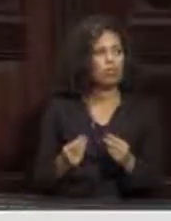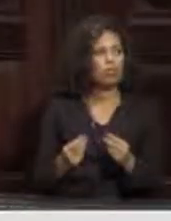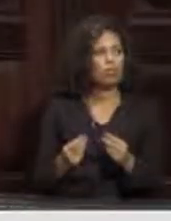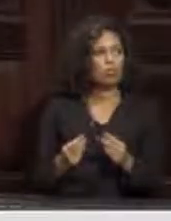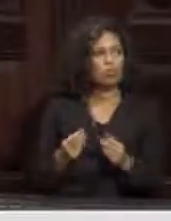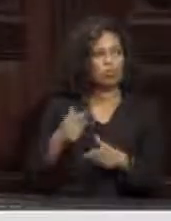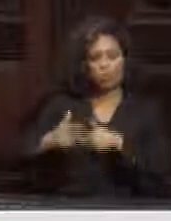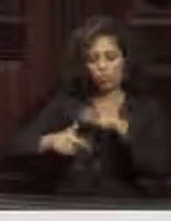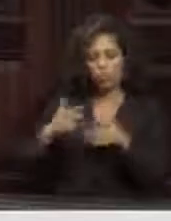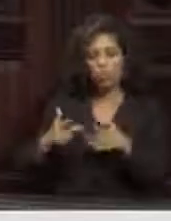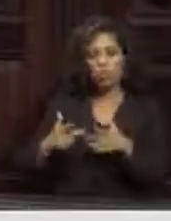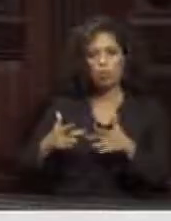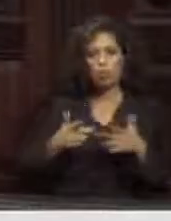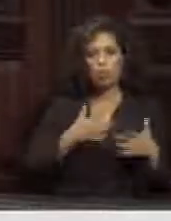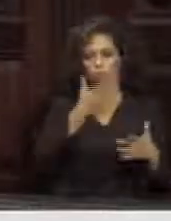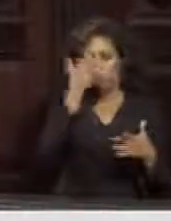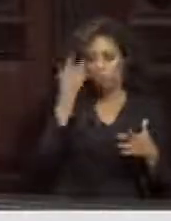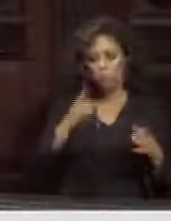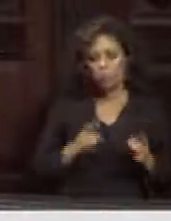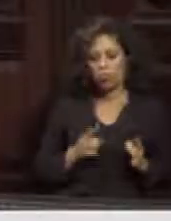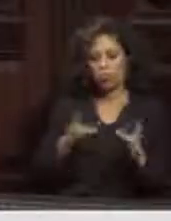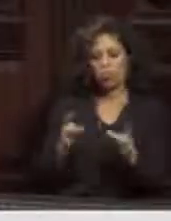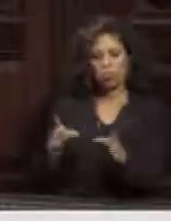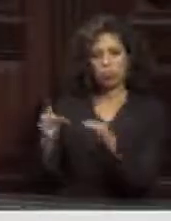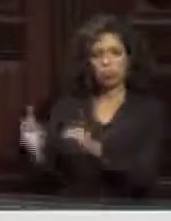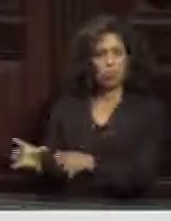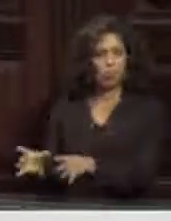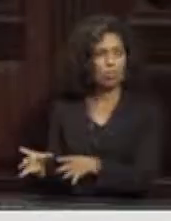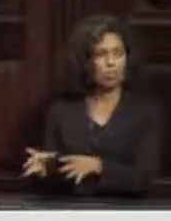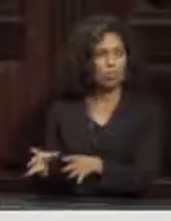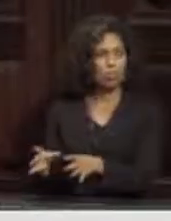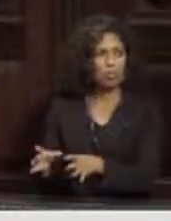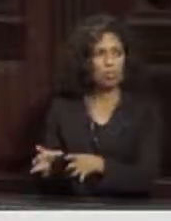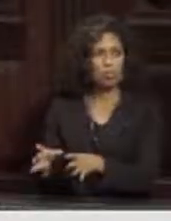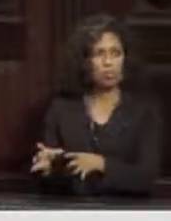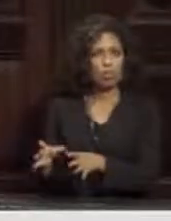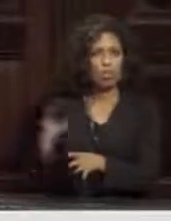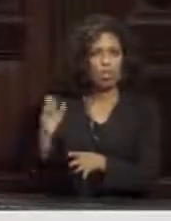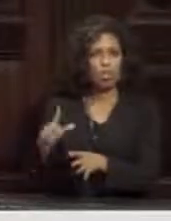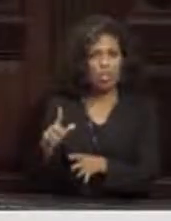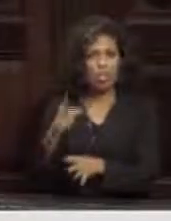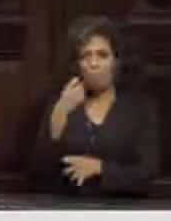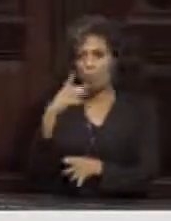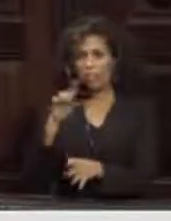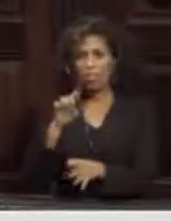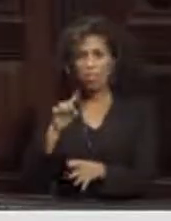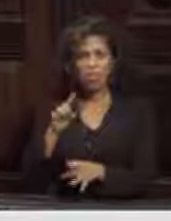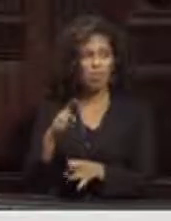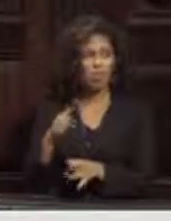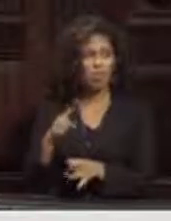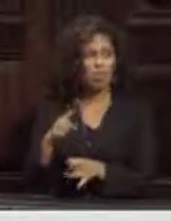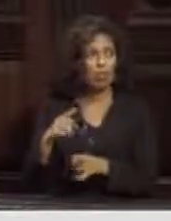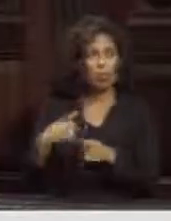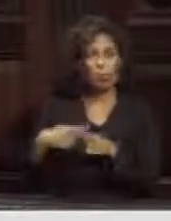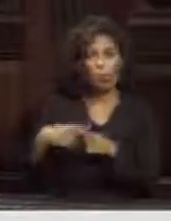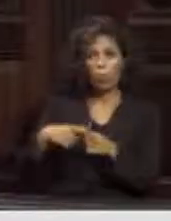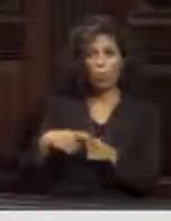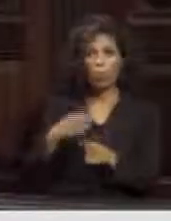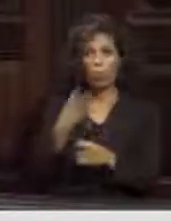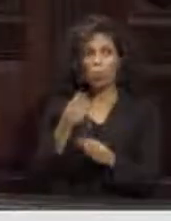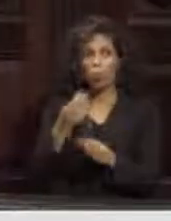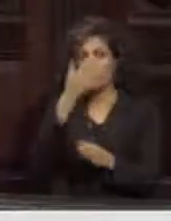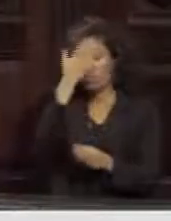incentivada, na realidade, era um programa de demissão sob constrangimento, porque em muitos casos os trabalhadores